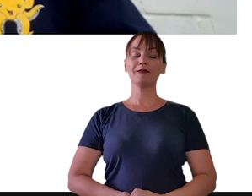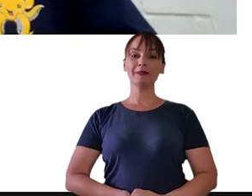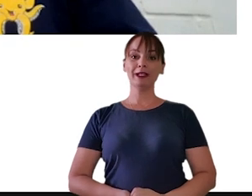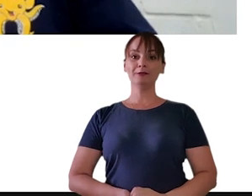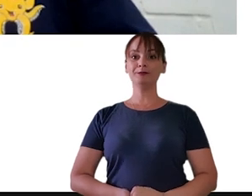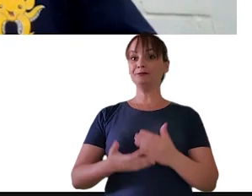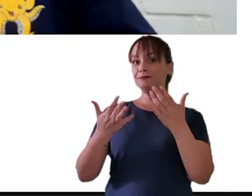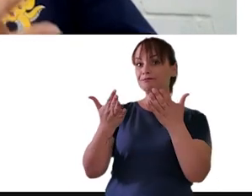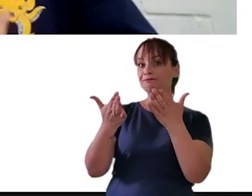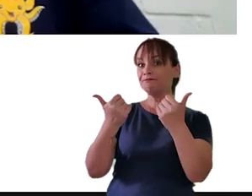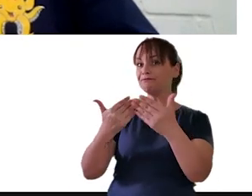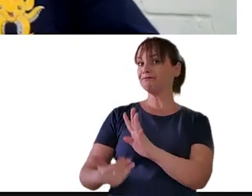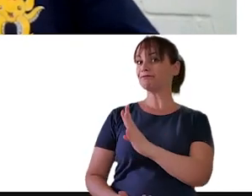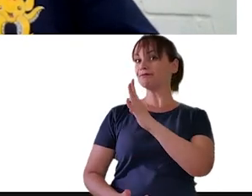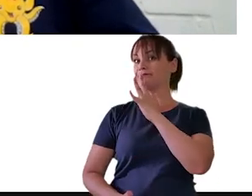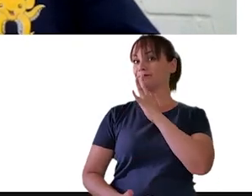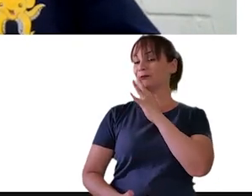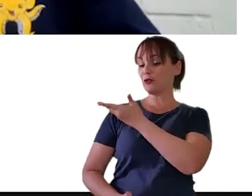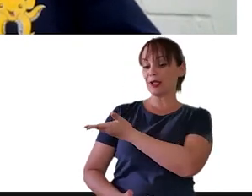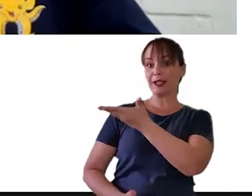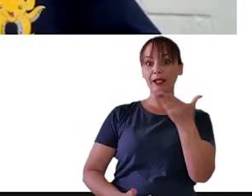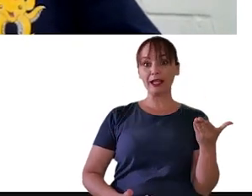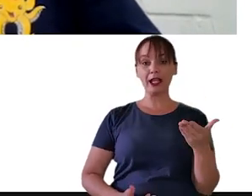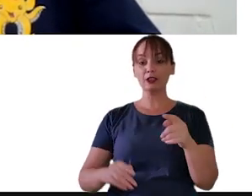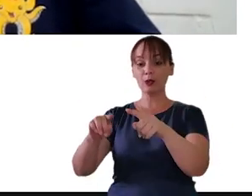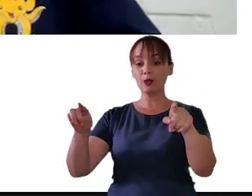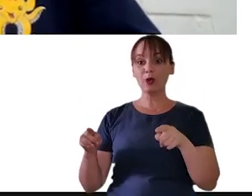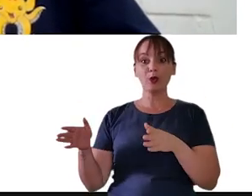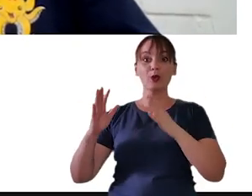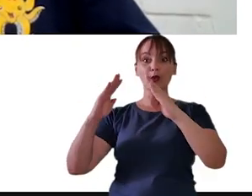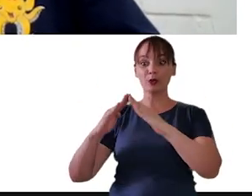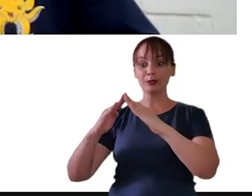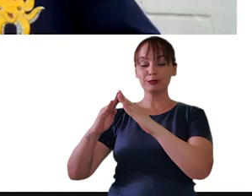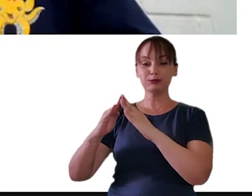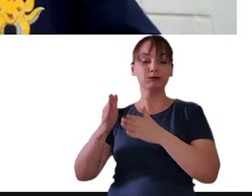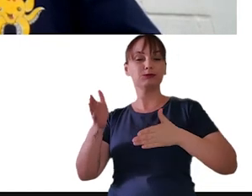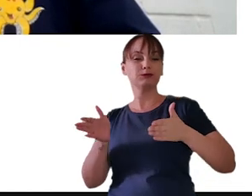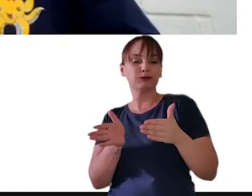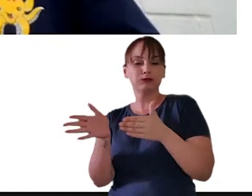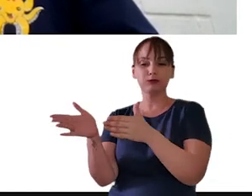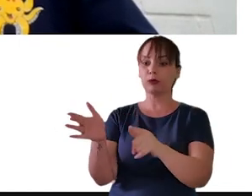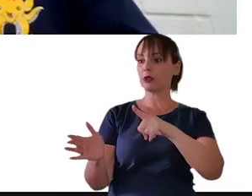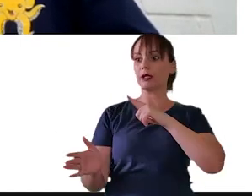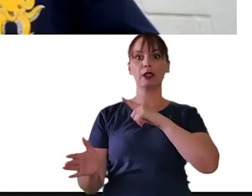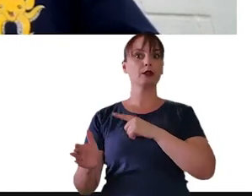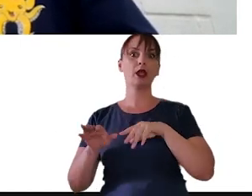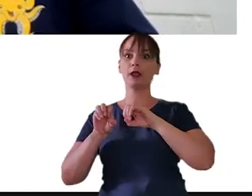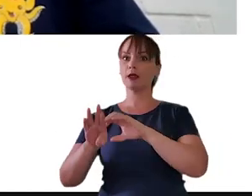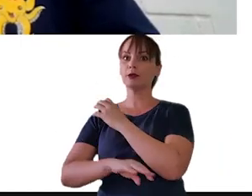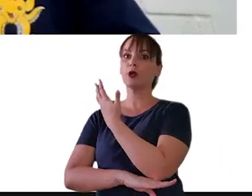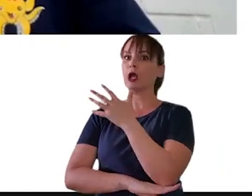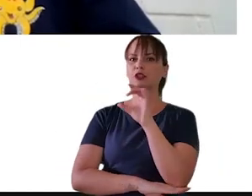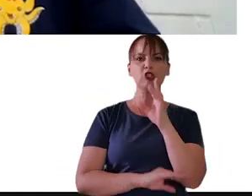deixo o convite para vocês conhecerem o aquário, né? Que não é apenas uma apresentação de animais. Aqui existe toda